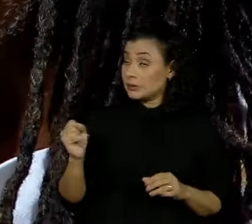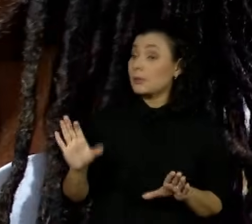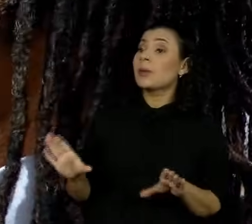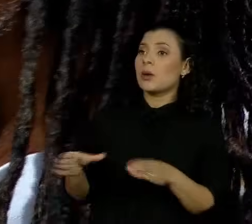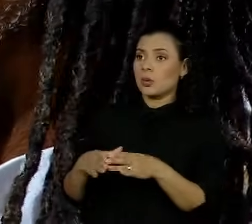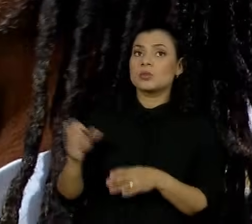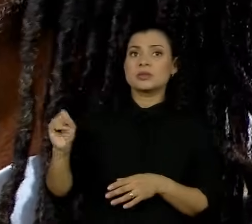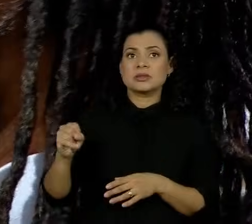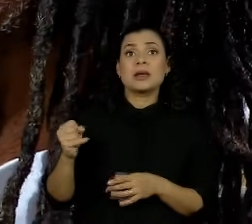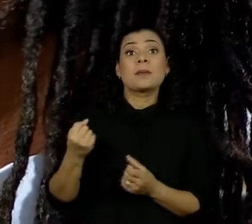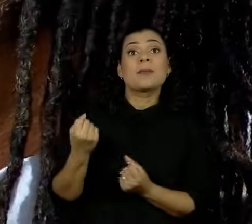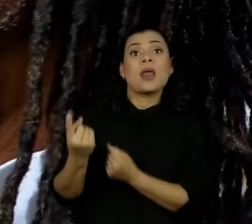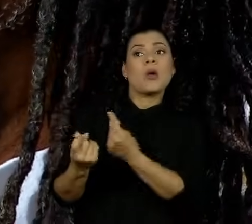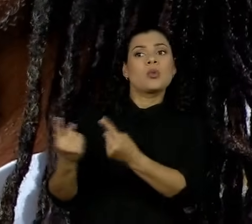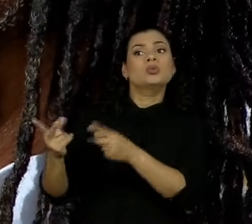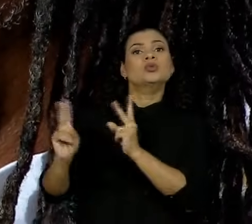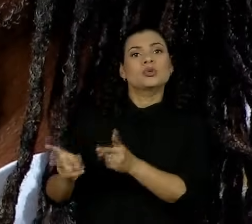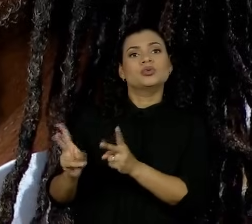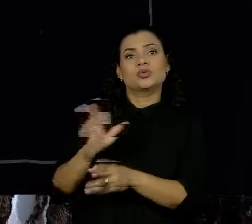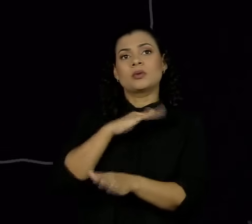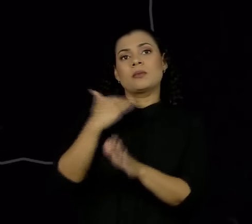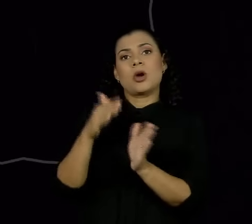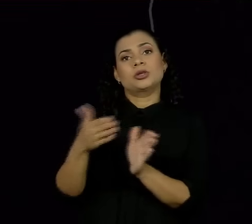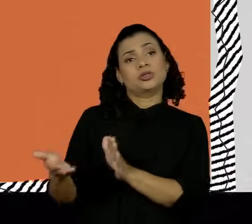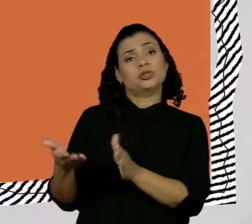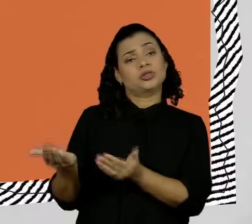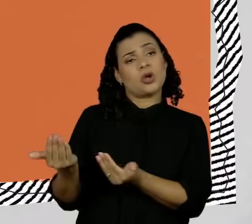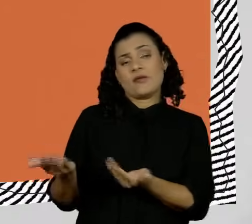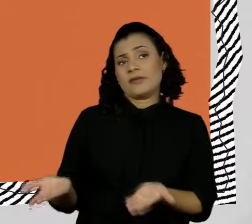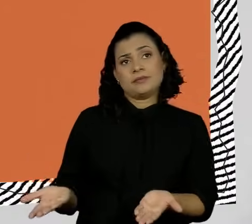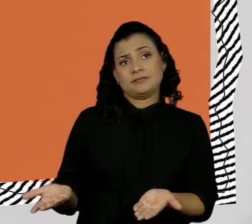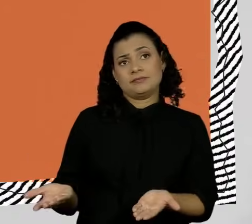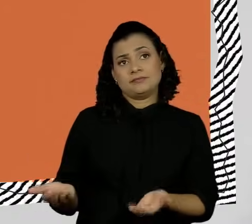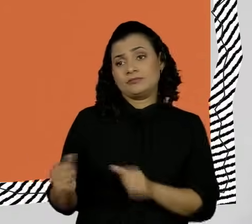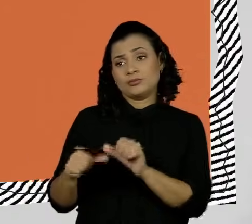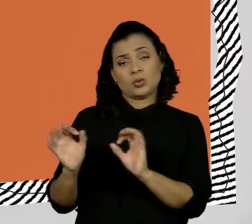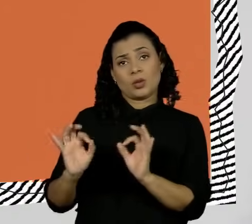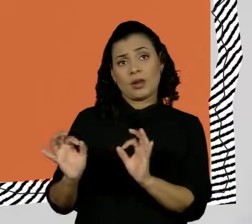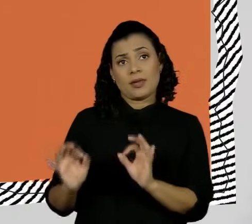um grupo. Para outro, nada mudou, né? É mesmo.